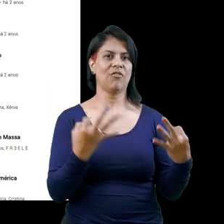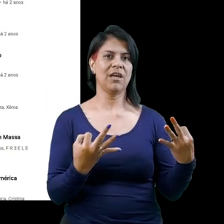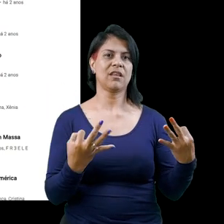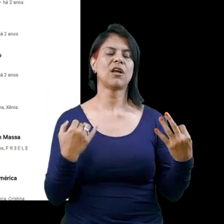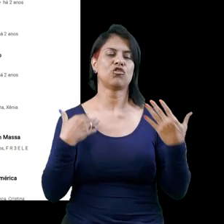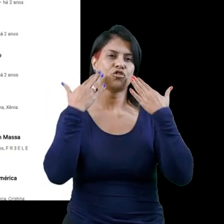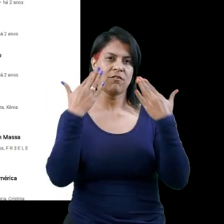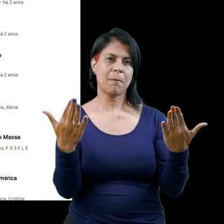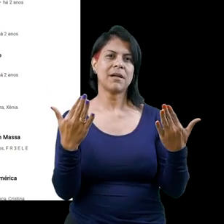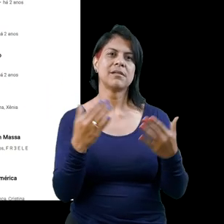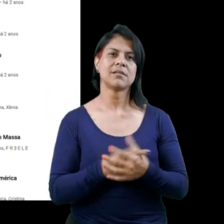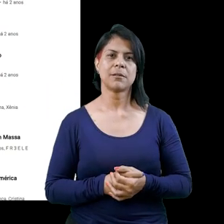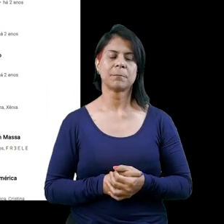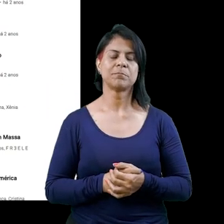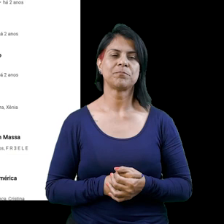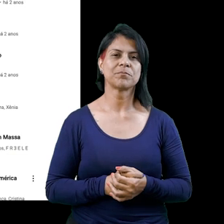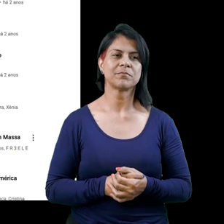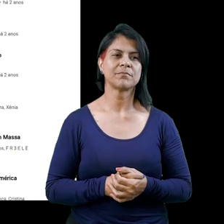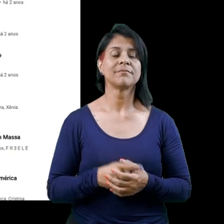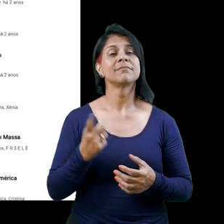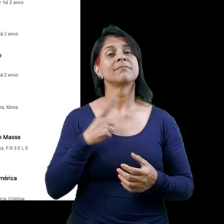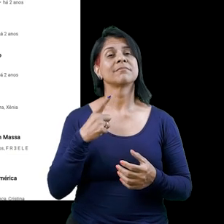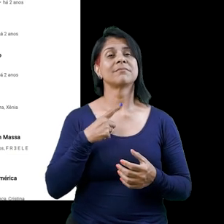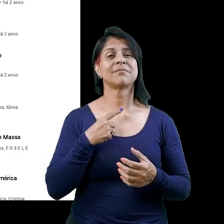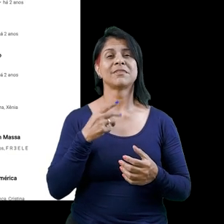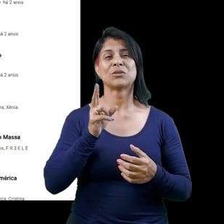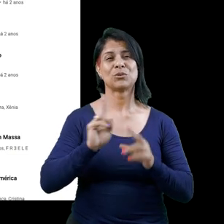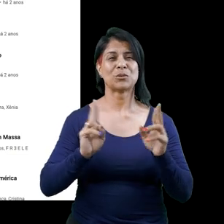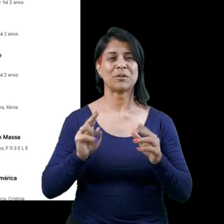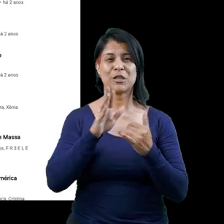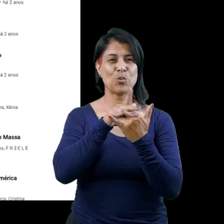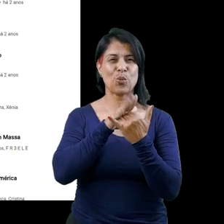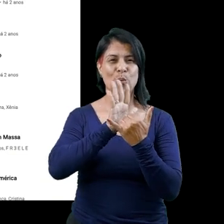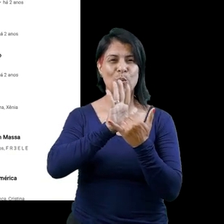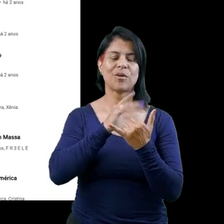Vai aparecer um anúncio horroroso aqui do YouTube, mas daqui a pouco...